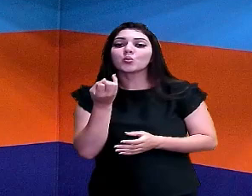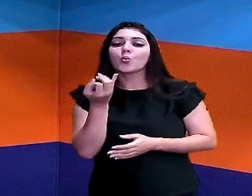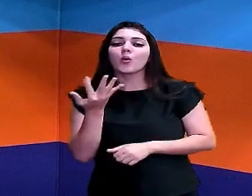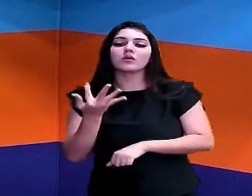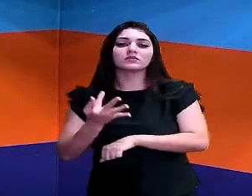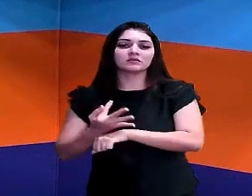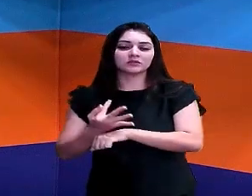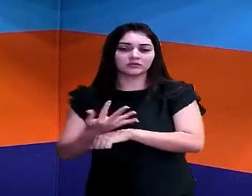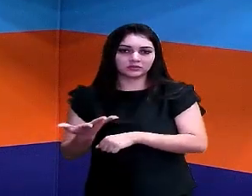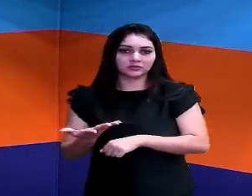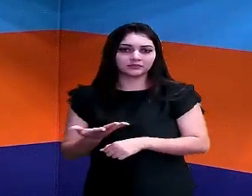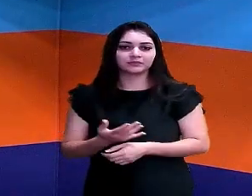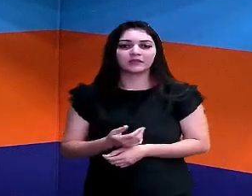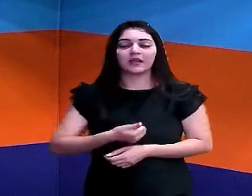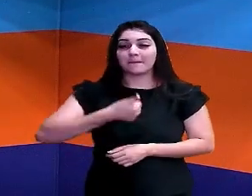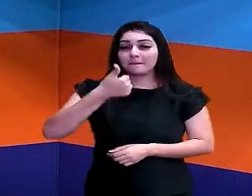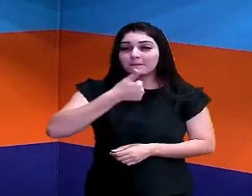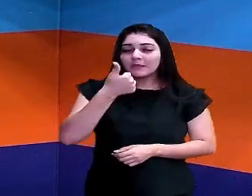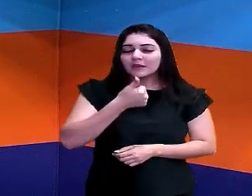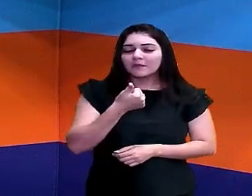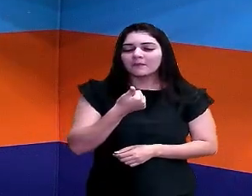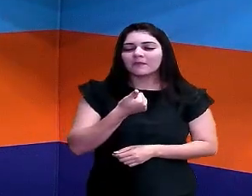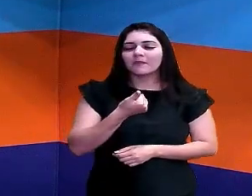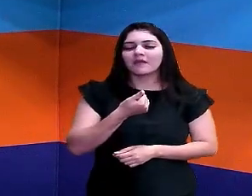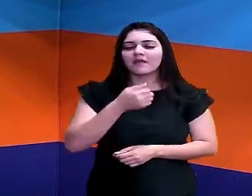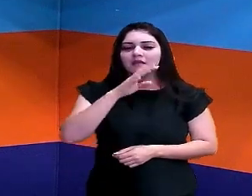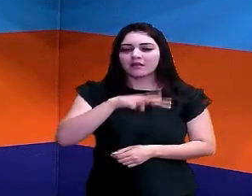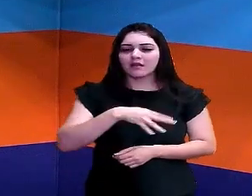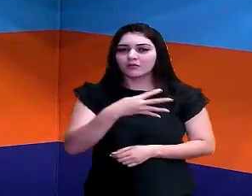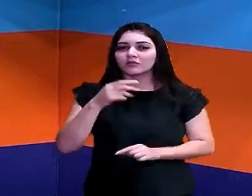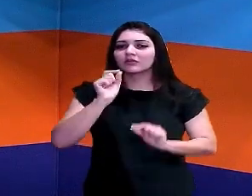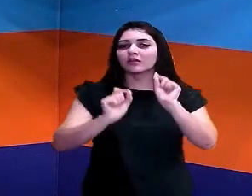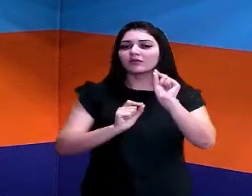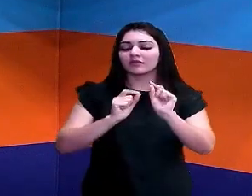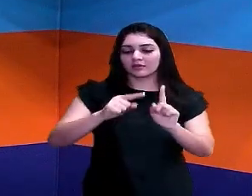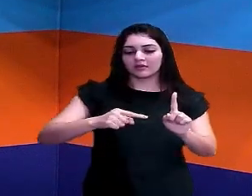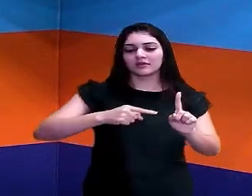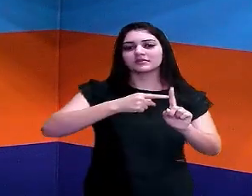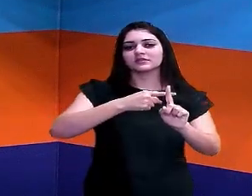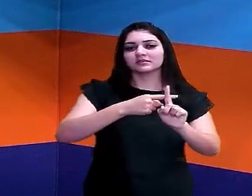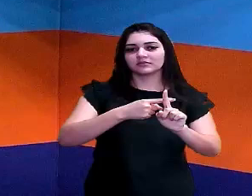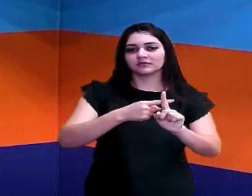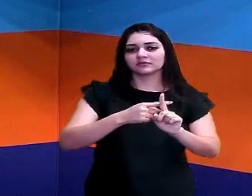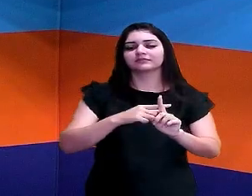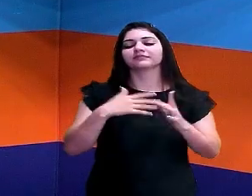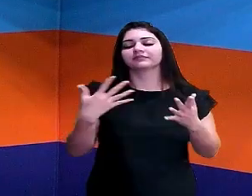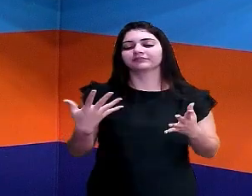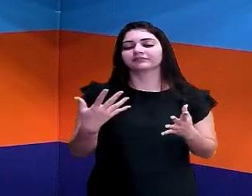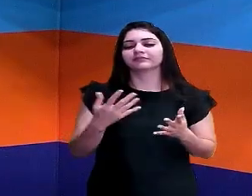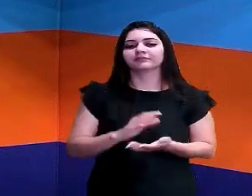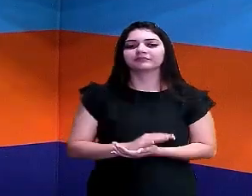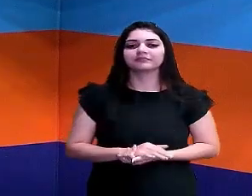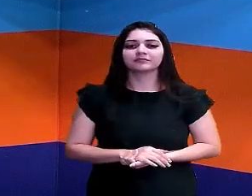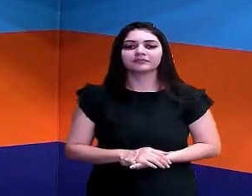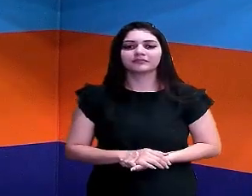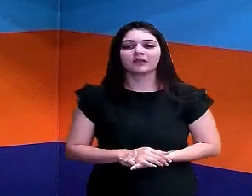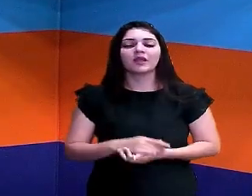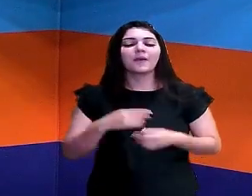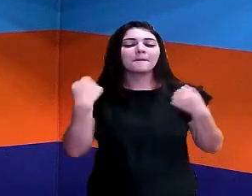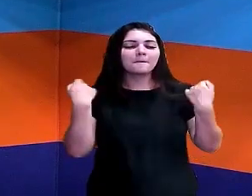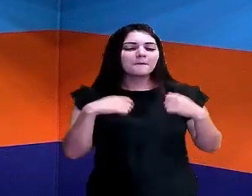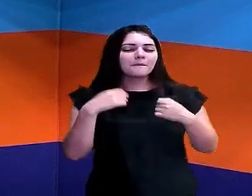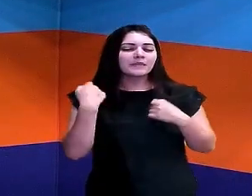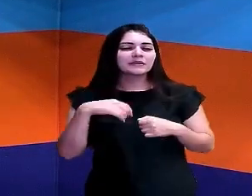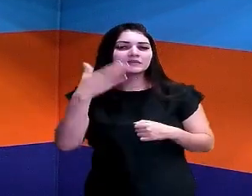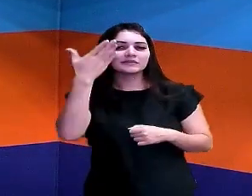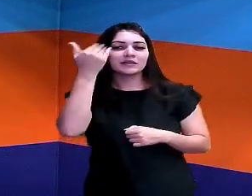nossa primeira continha é uma continha de adição, tá? Ou aquela famosa continha de mais. Porque eu preciso saber